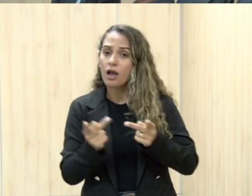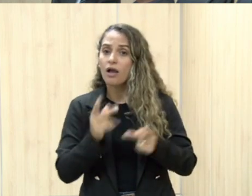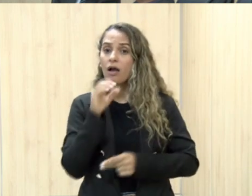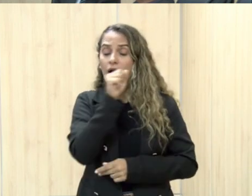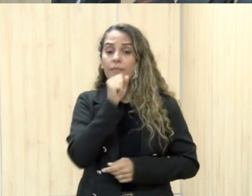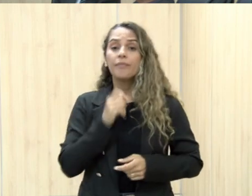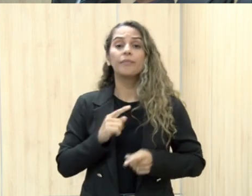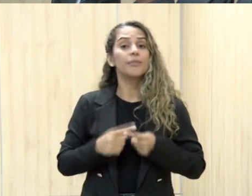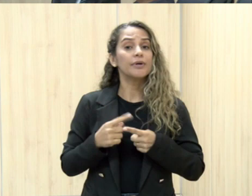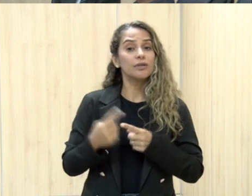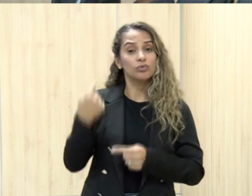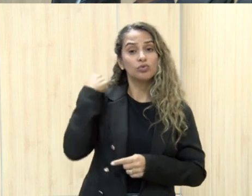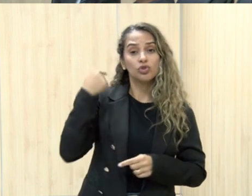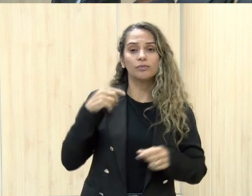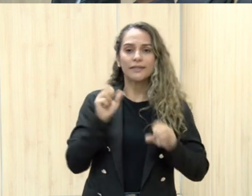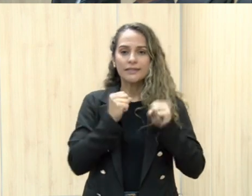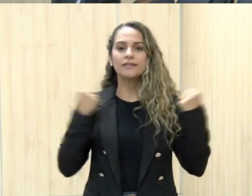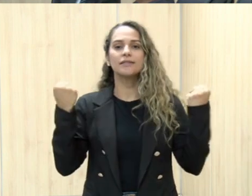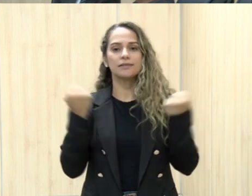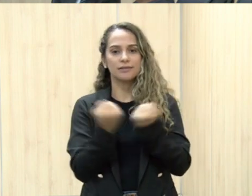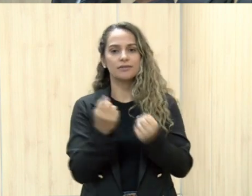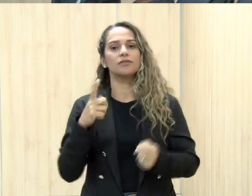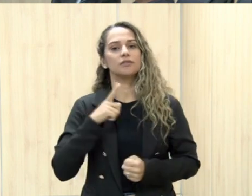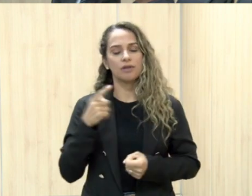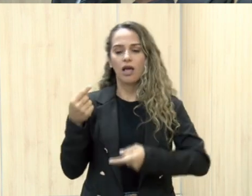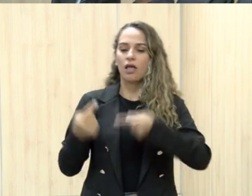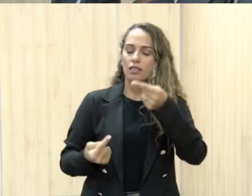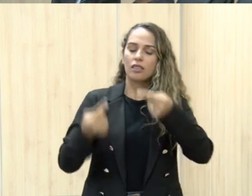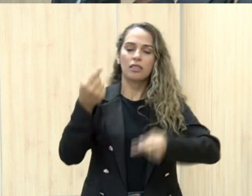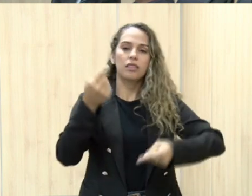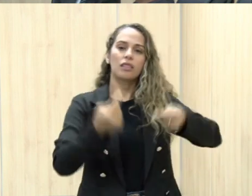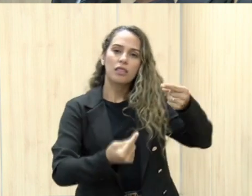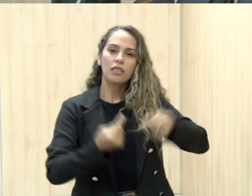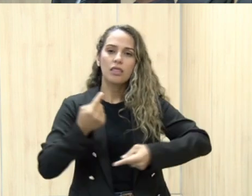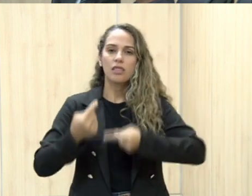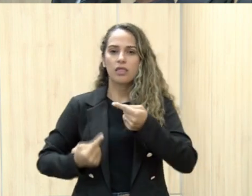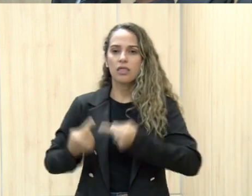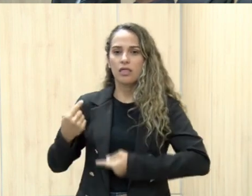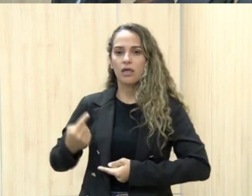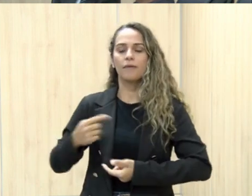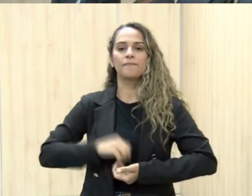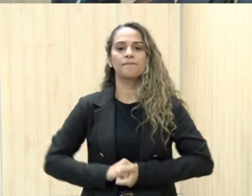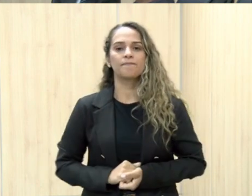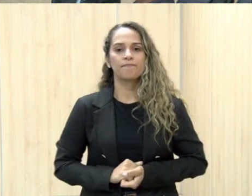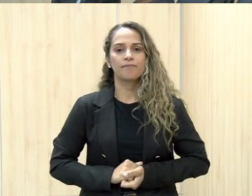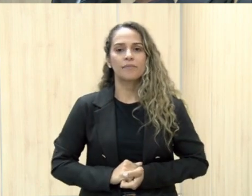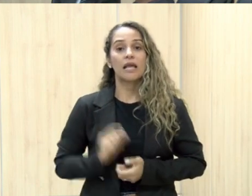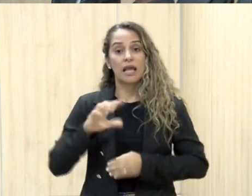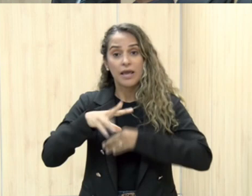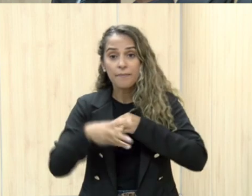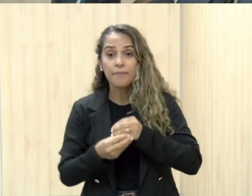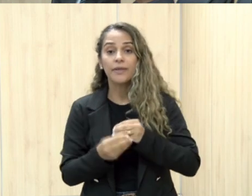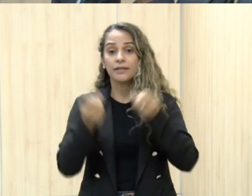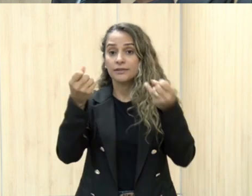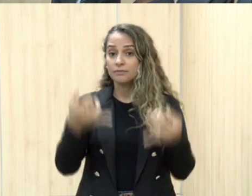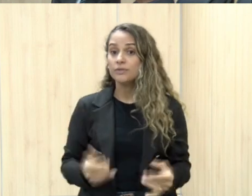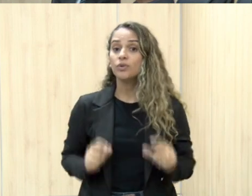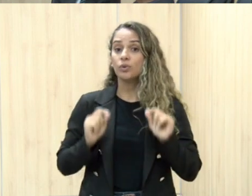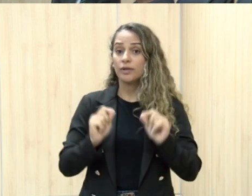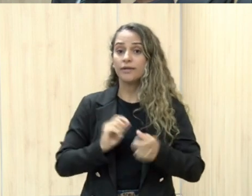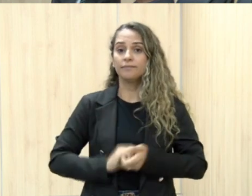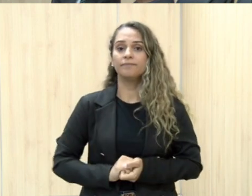até porque na última sessão acabamos discutindo muito isso aqui a ementa dispõe o